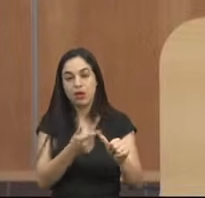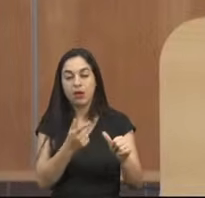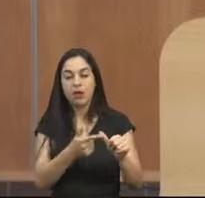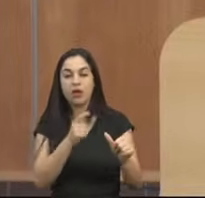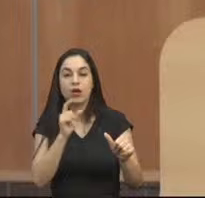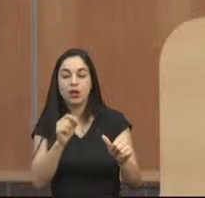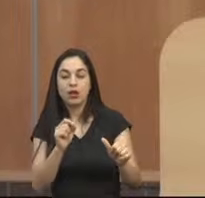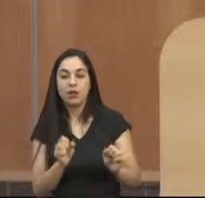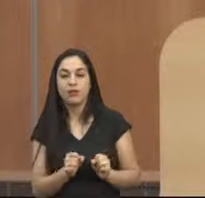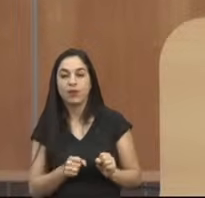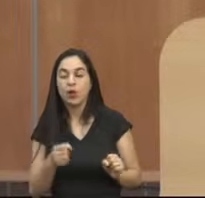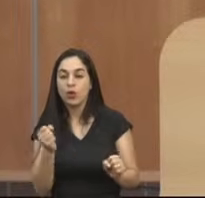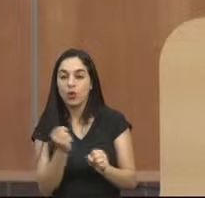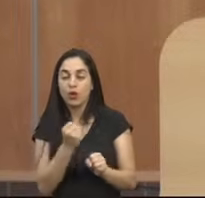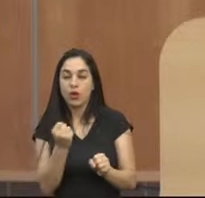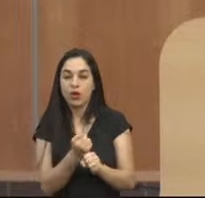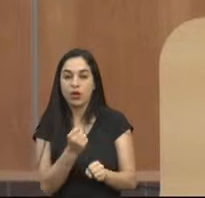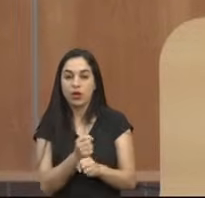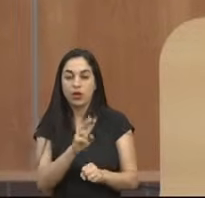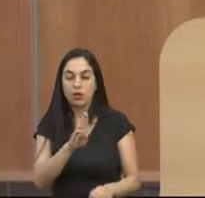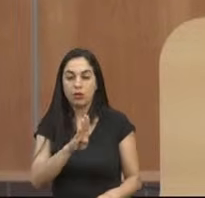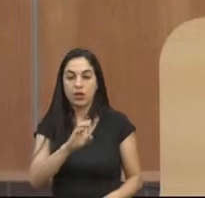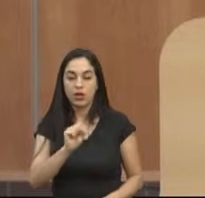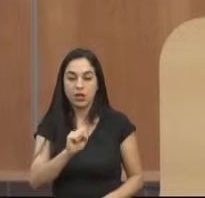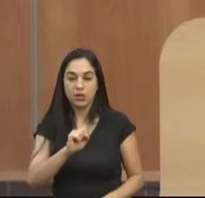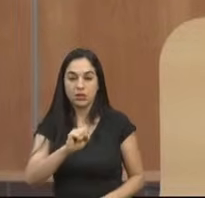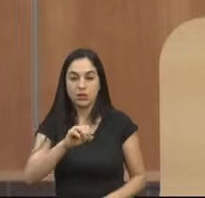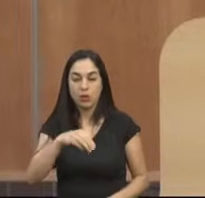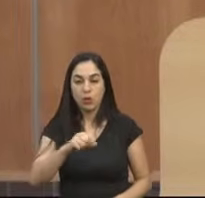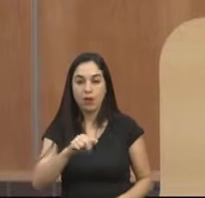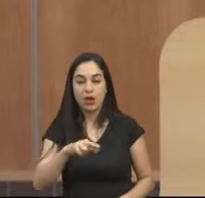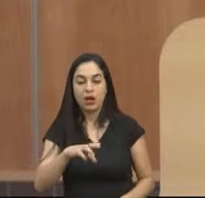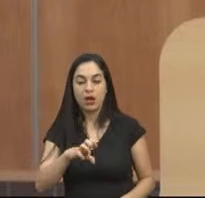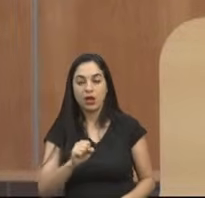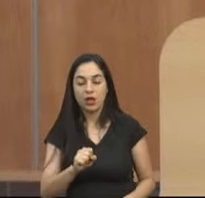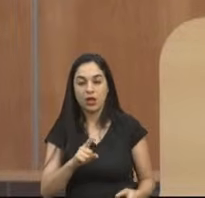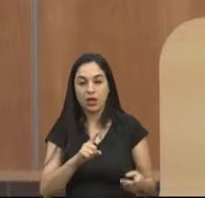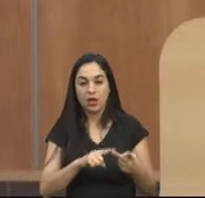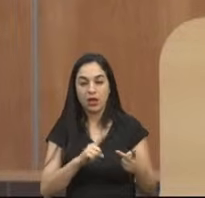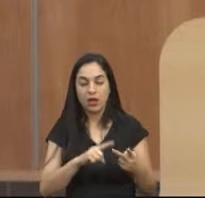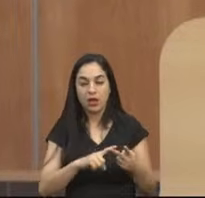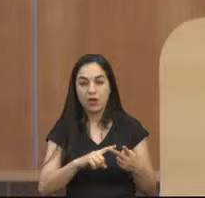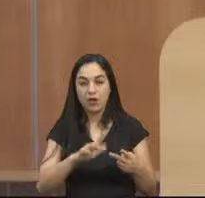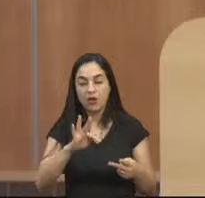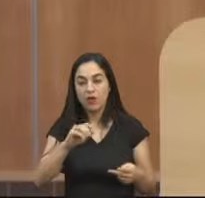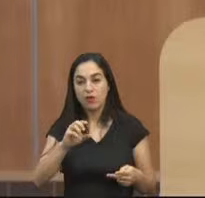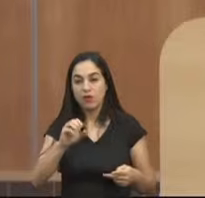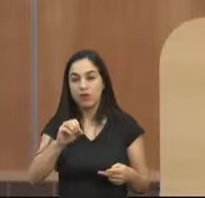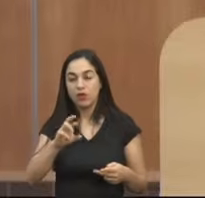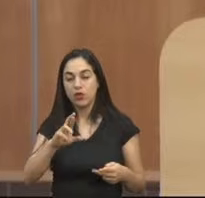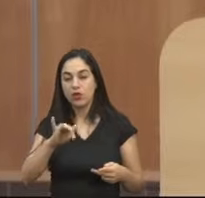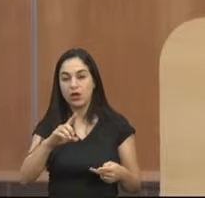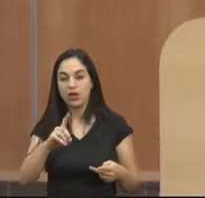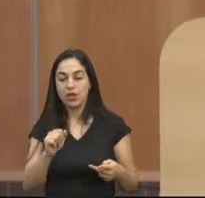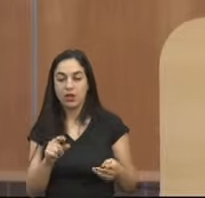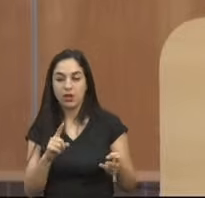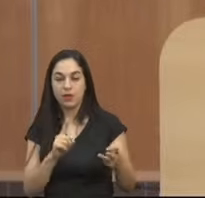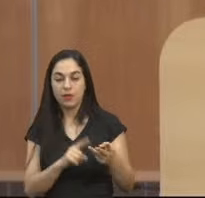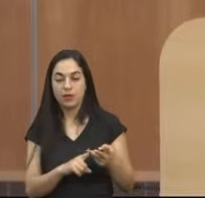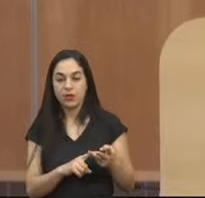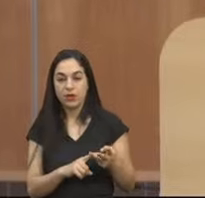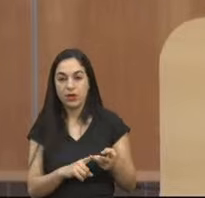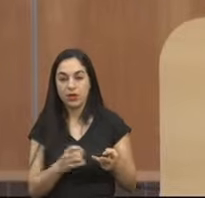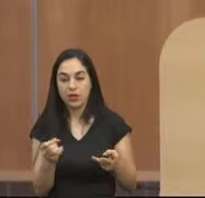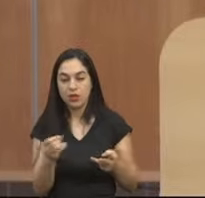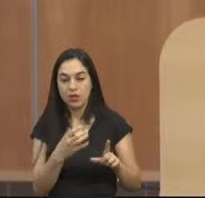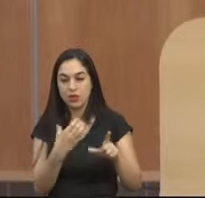para a construção da UBS Jardim do Marquês. A segunda, para a construção da UBS Jardim Flórida. A terceira, construção da nova